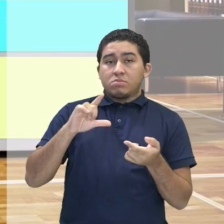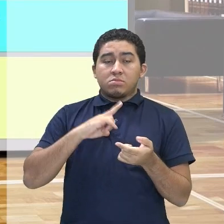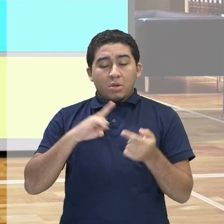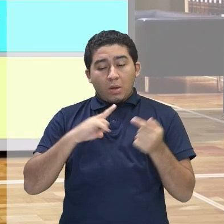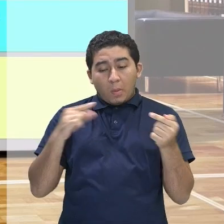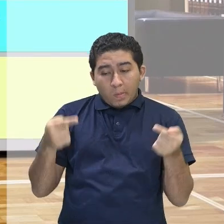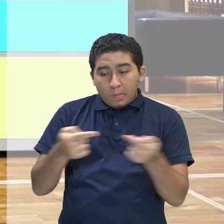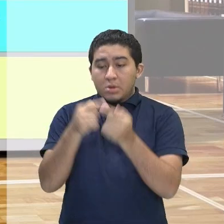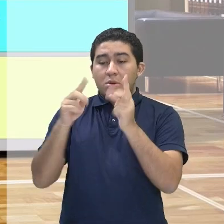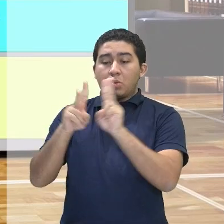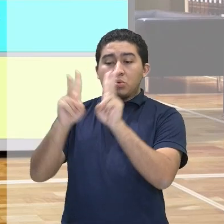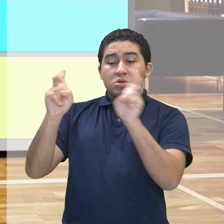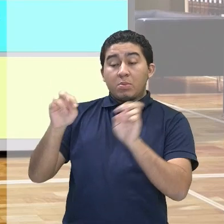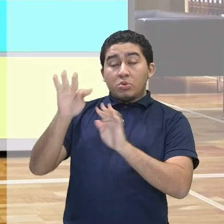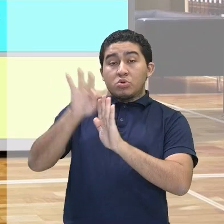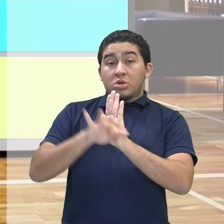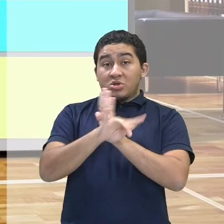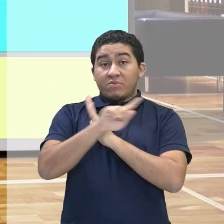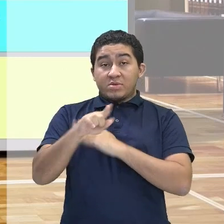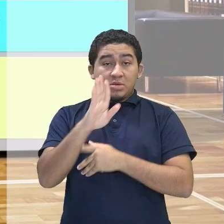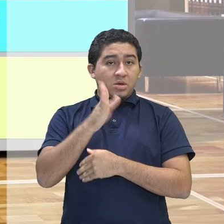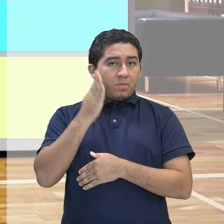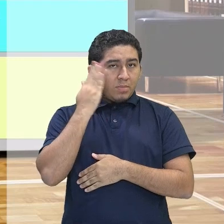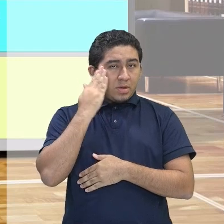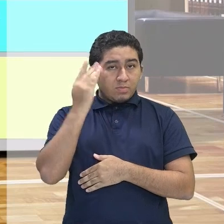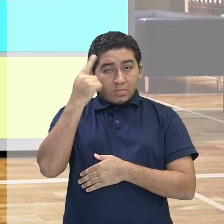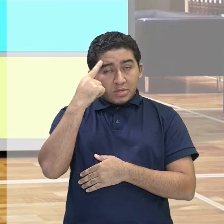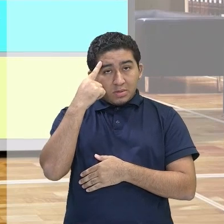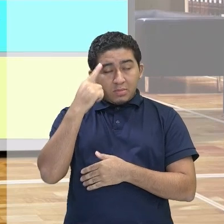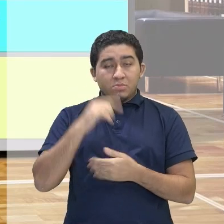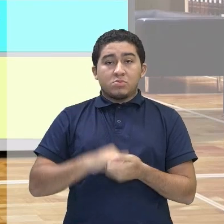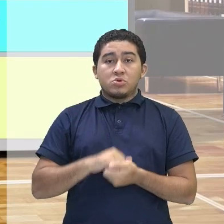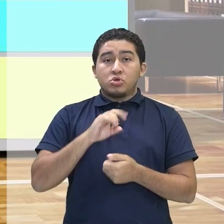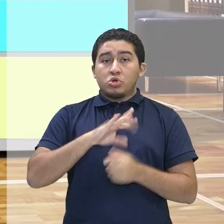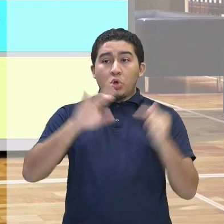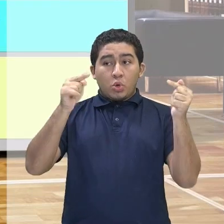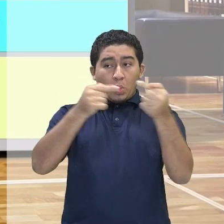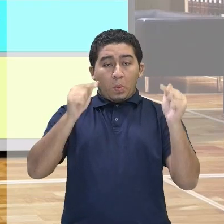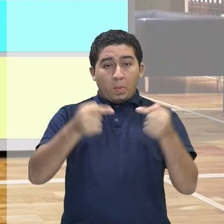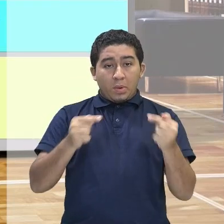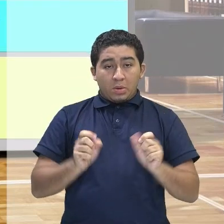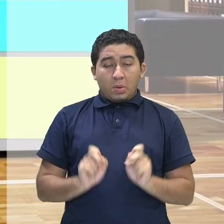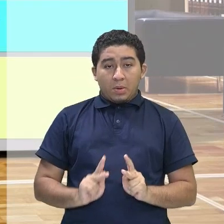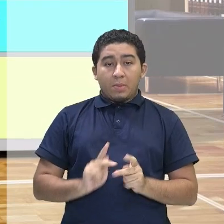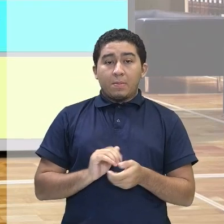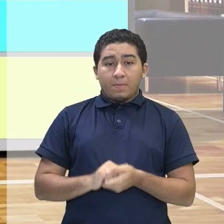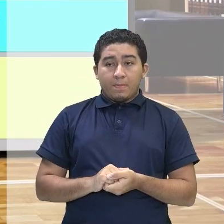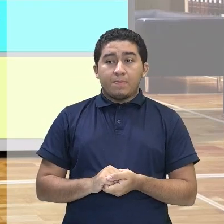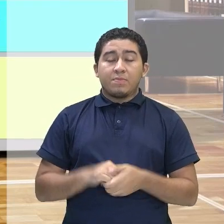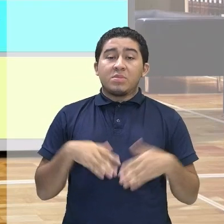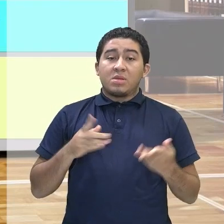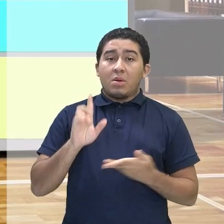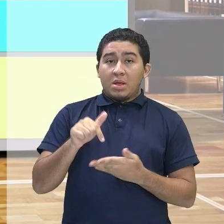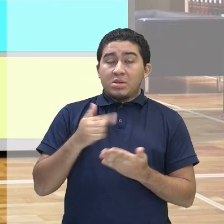aquele assunto do texto que você já estava pensando. Você só vai confirmando com elas, ok? Então, essa